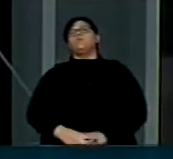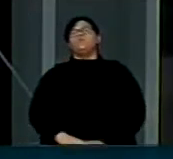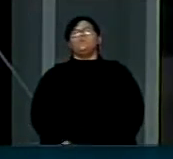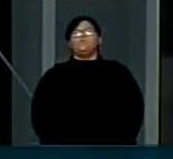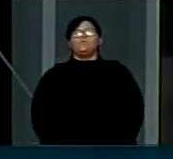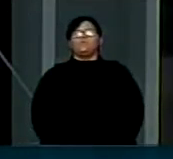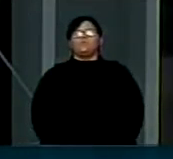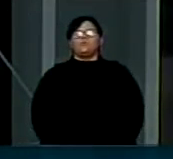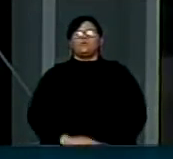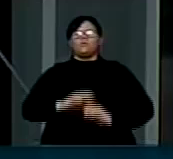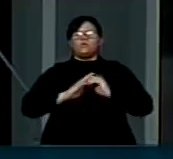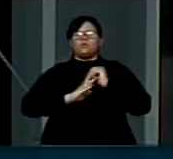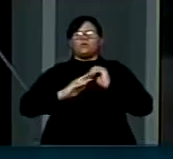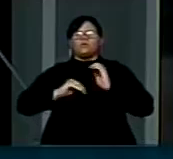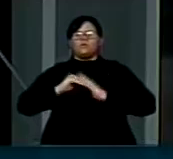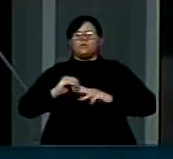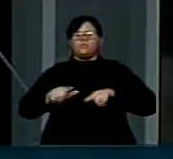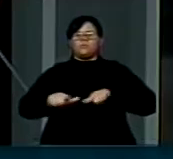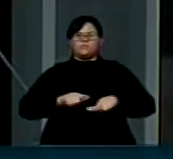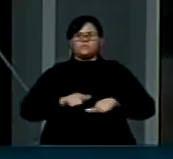no profissional,